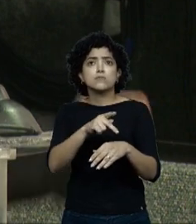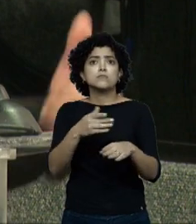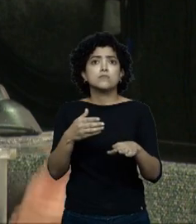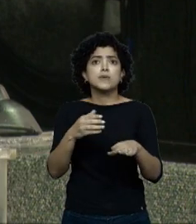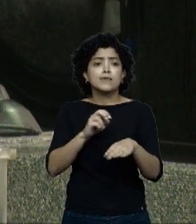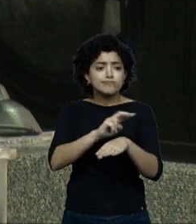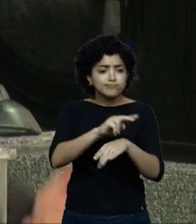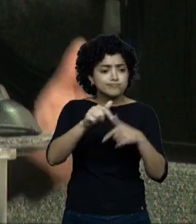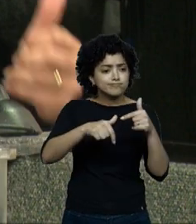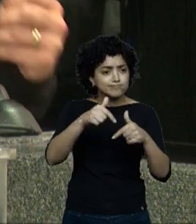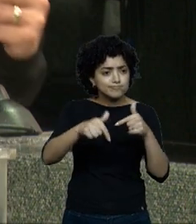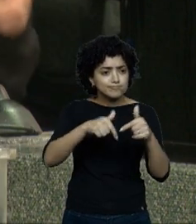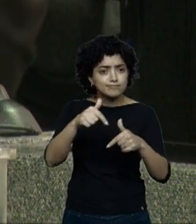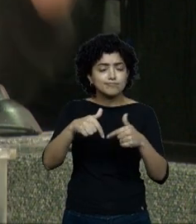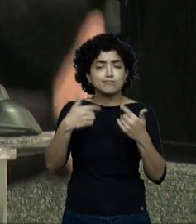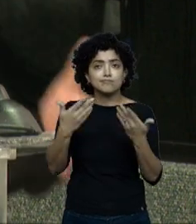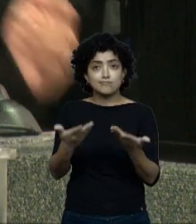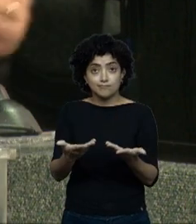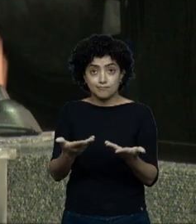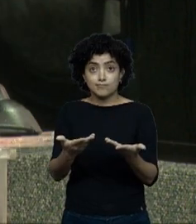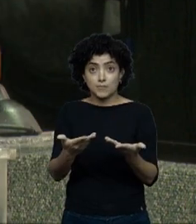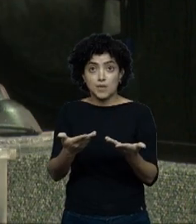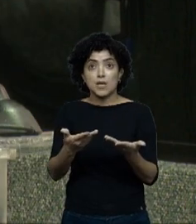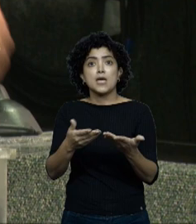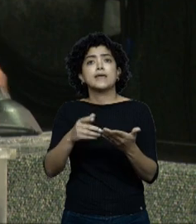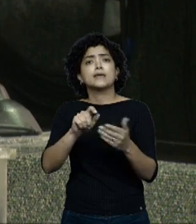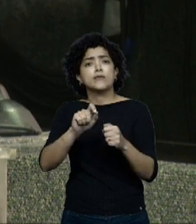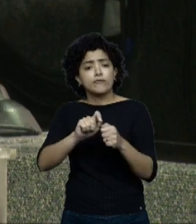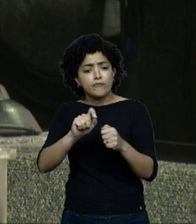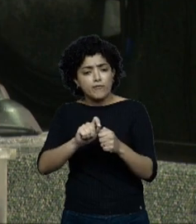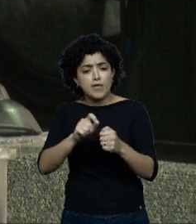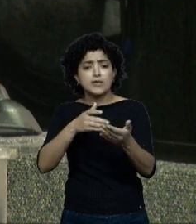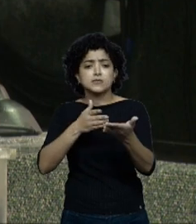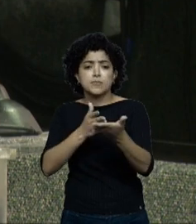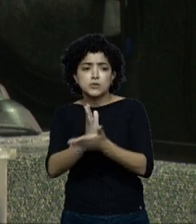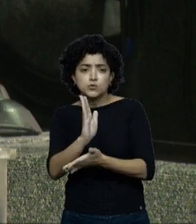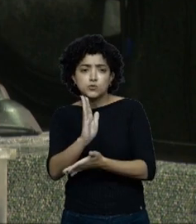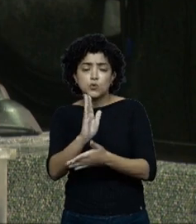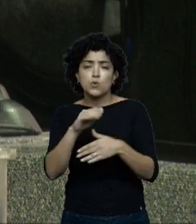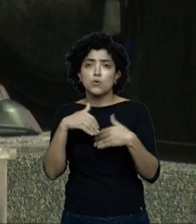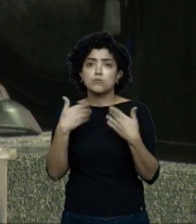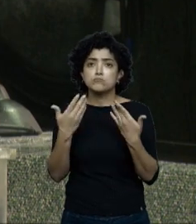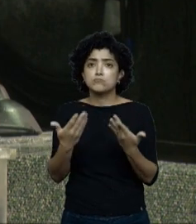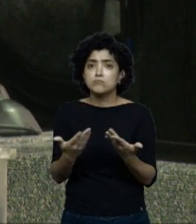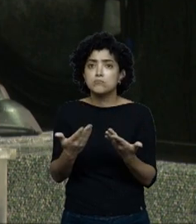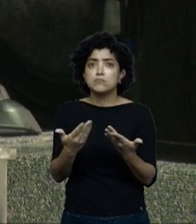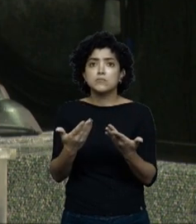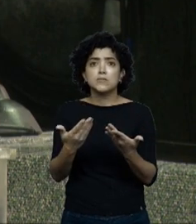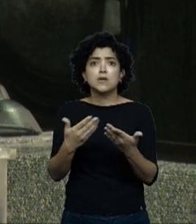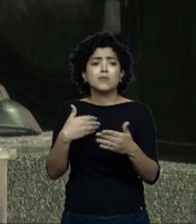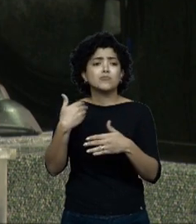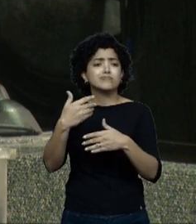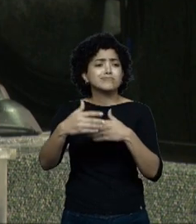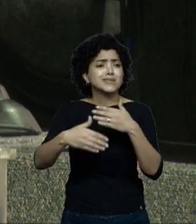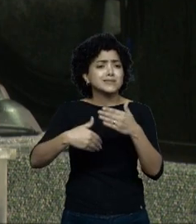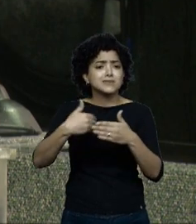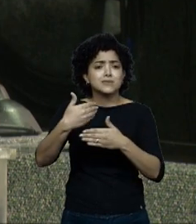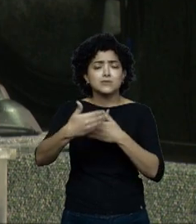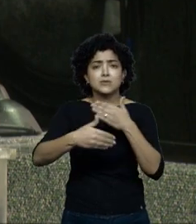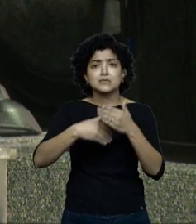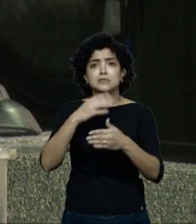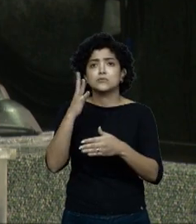o professor que fez o concurso que passou no concurso Por que tanta enrolação